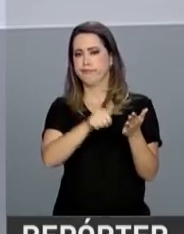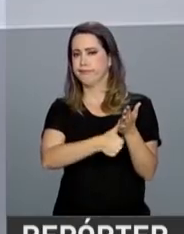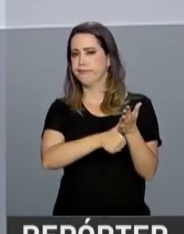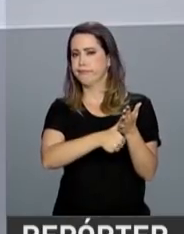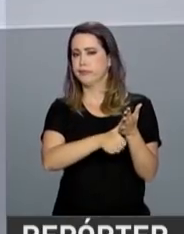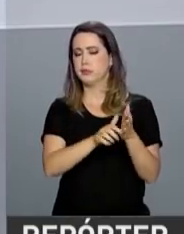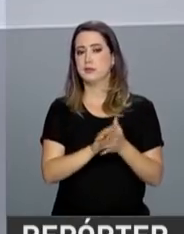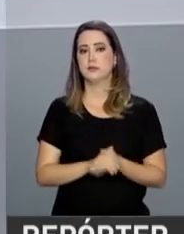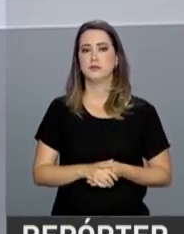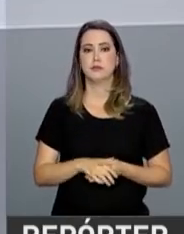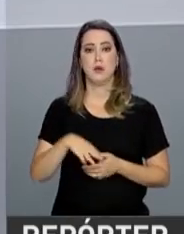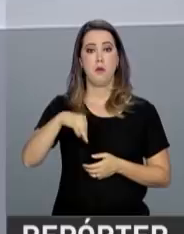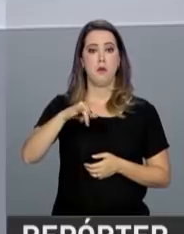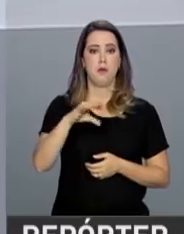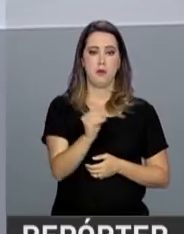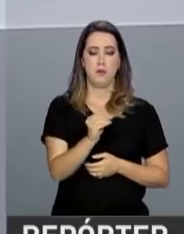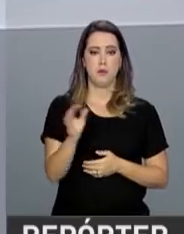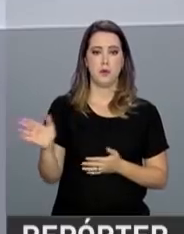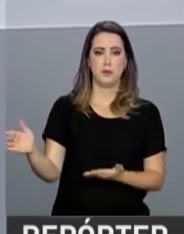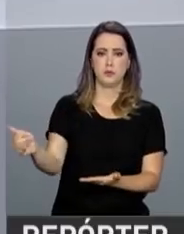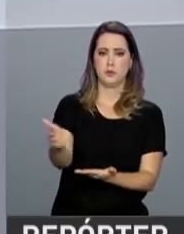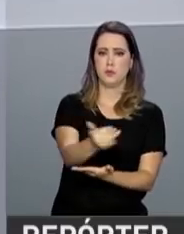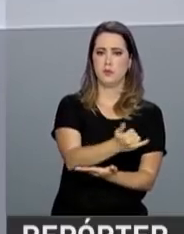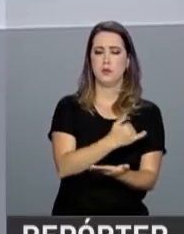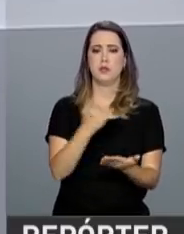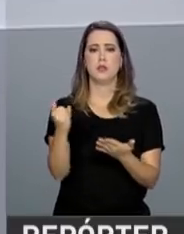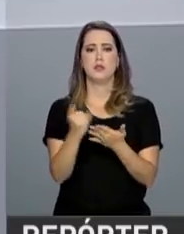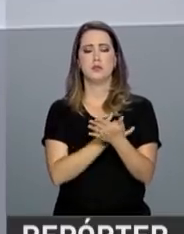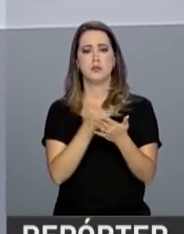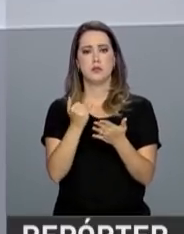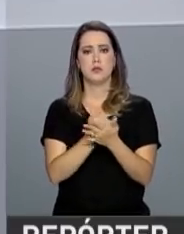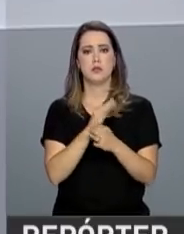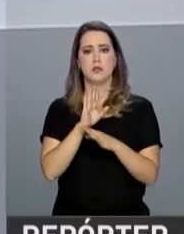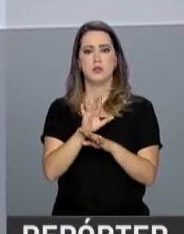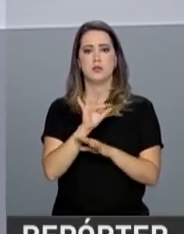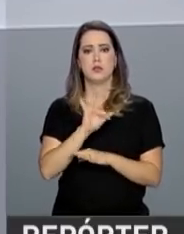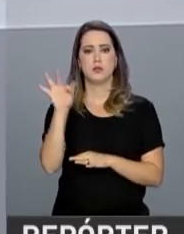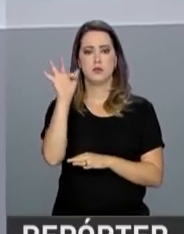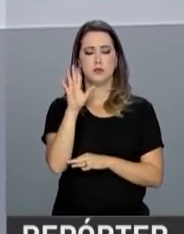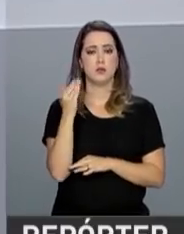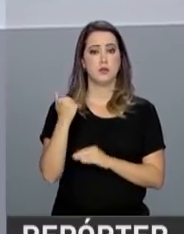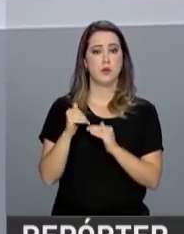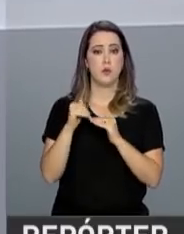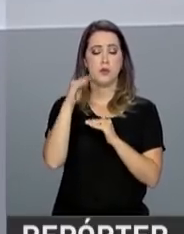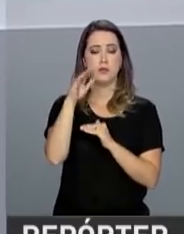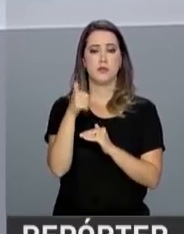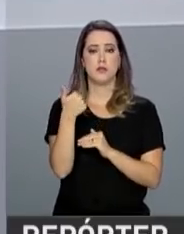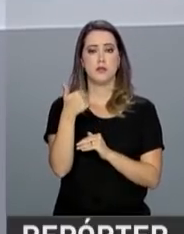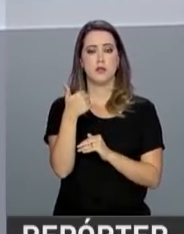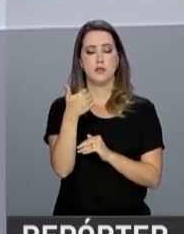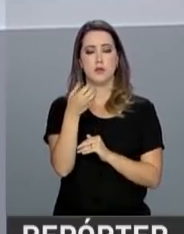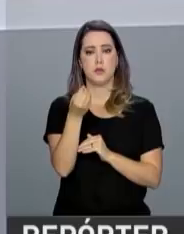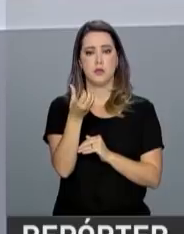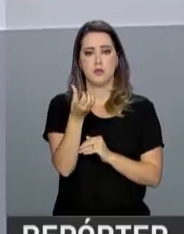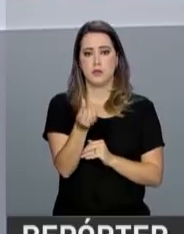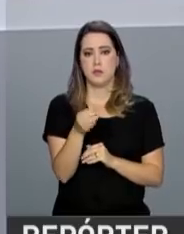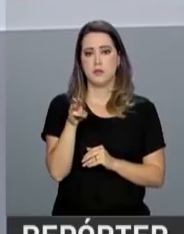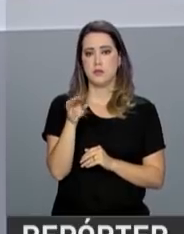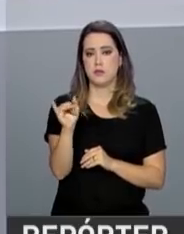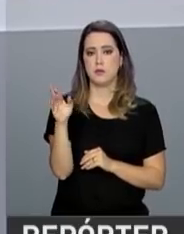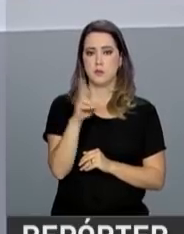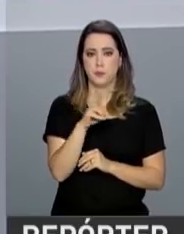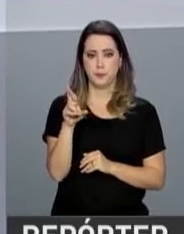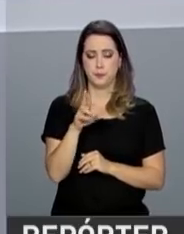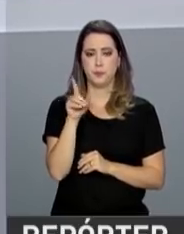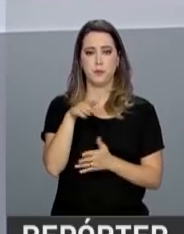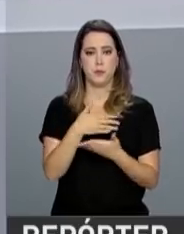em maio a arrecadação de impostos e contribuições federais ficou acima dos 106 bilhões de reais foi o melhor resultado